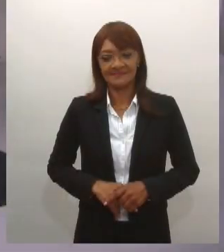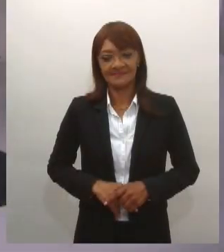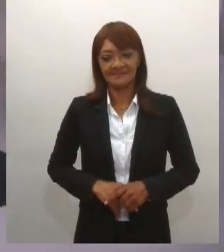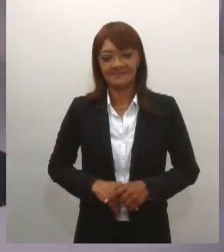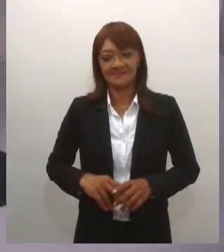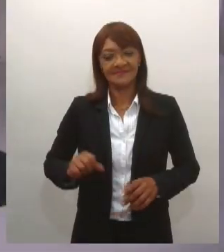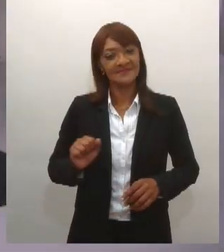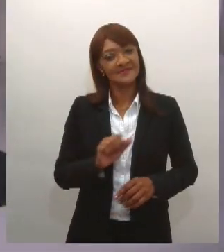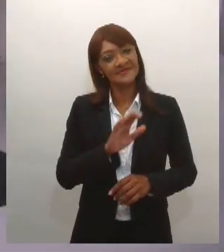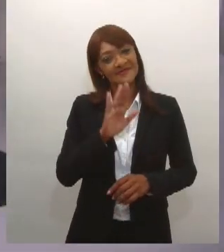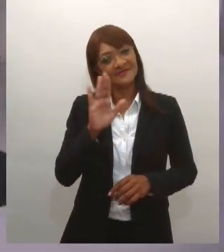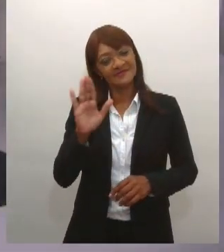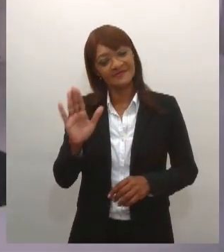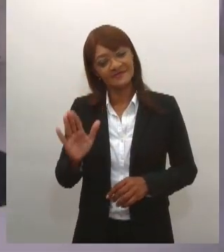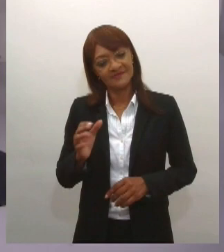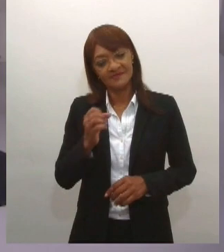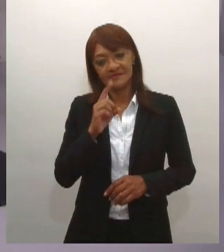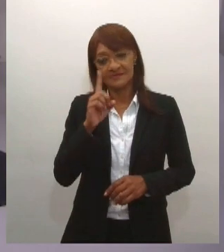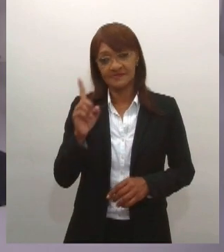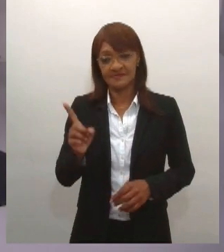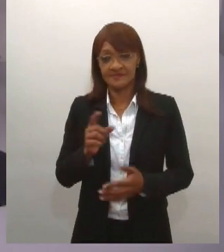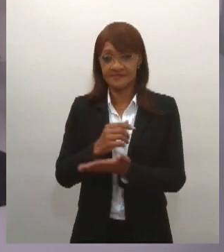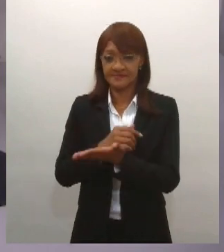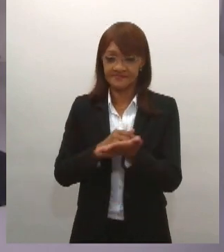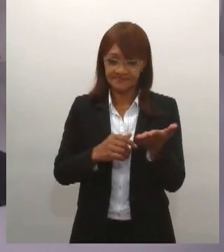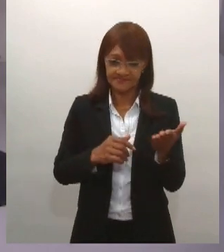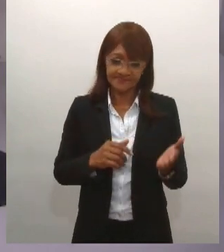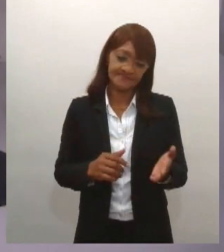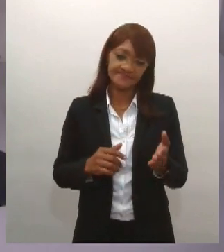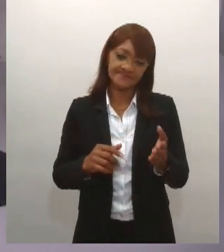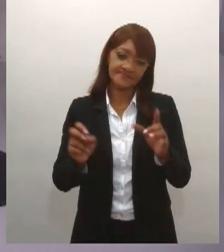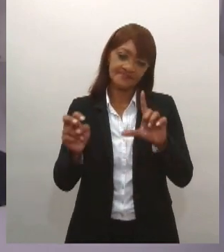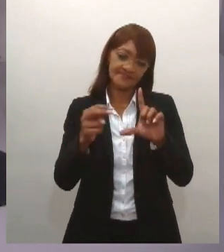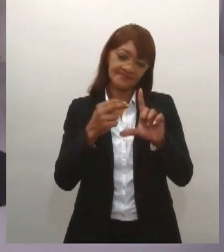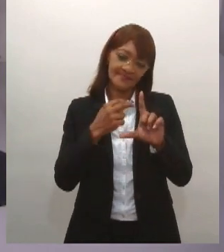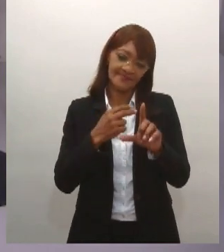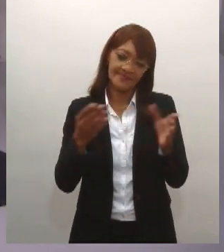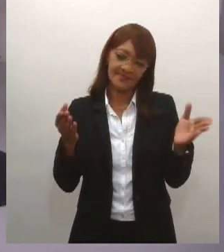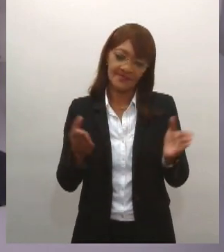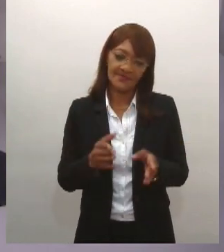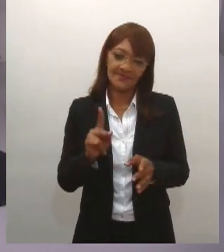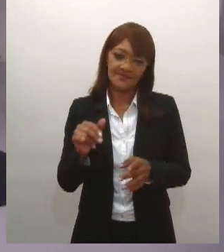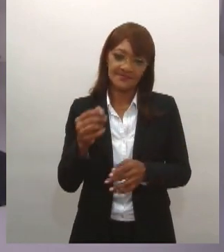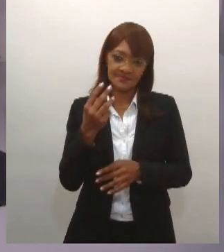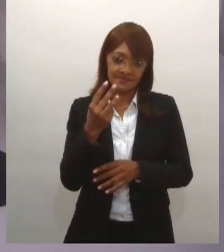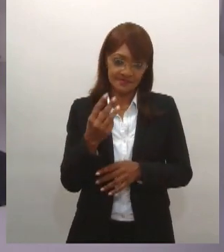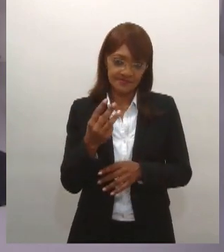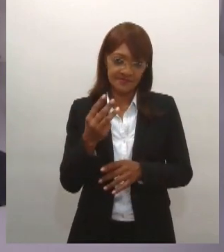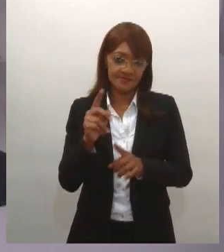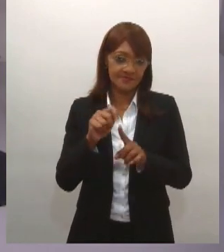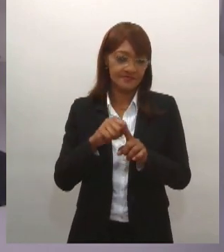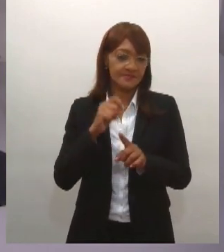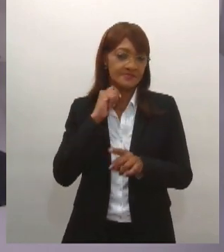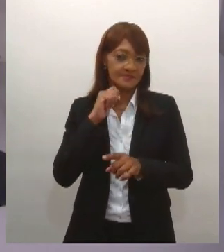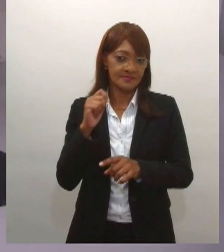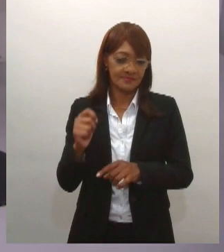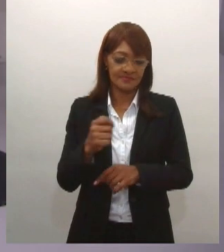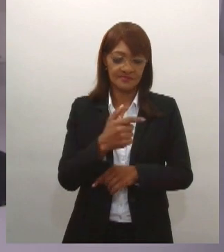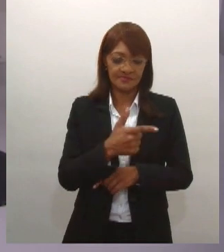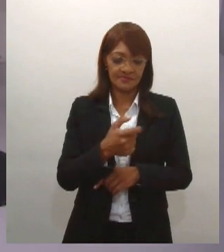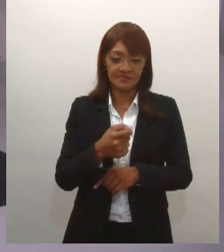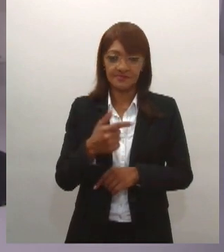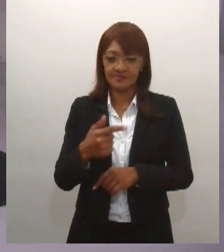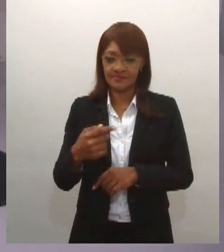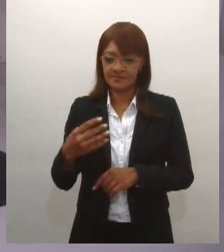bom dia para você que acompanha a nossa programação. Hoje é dia 3 de abril de 2024. Você começa a acompanhar